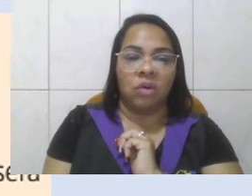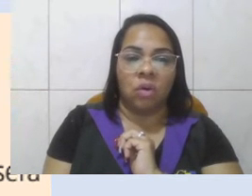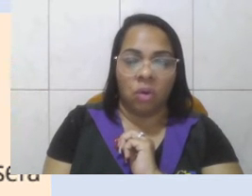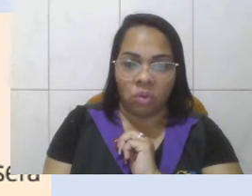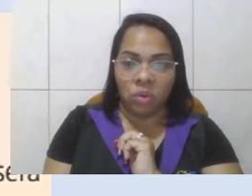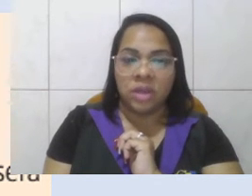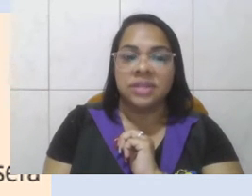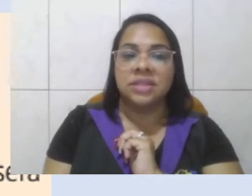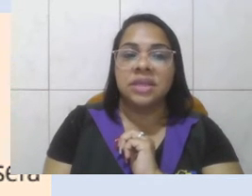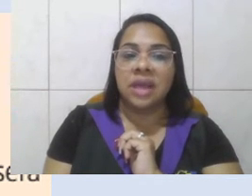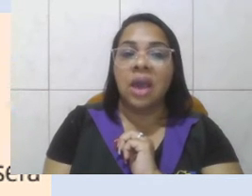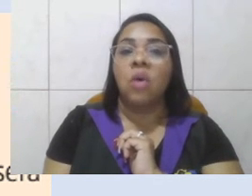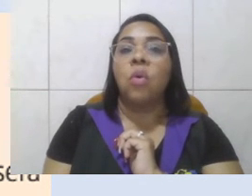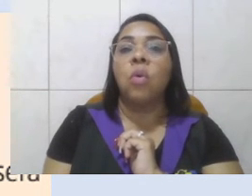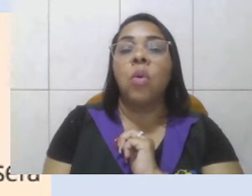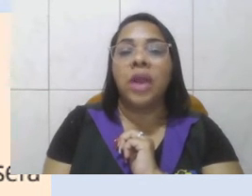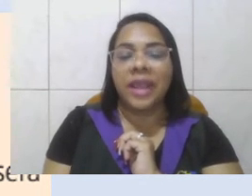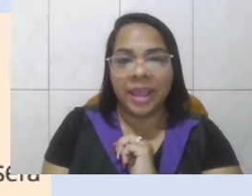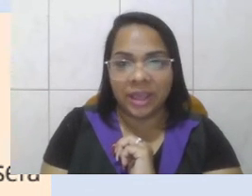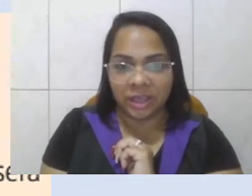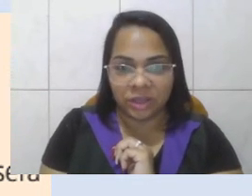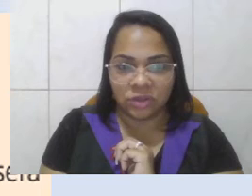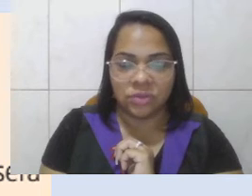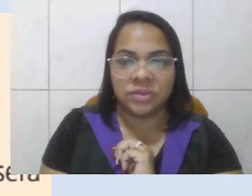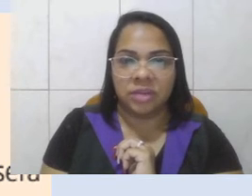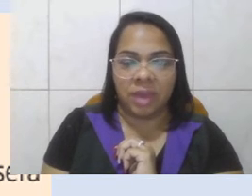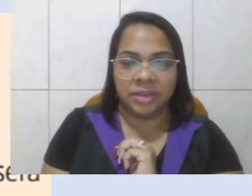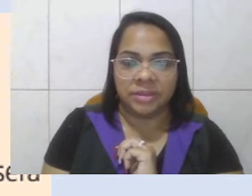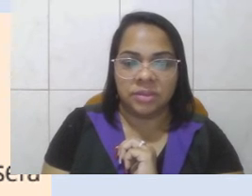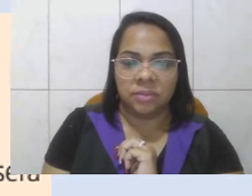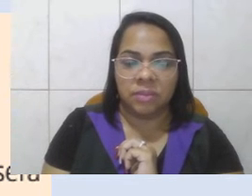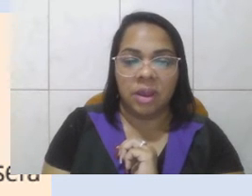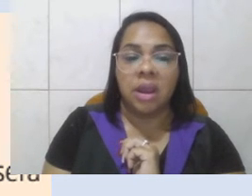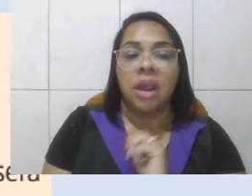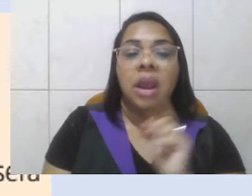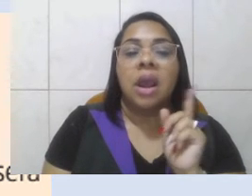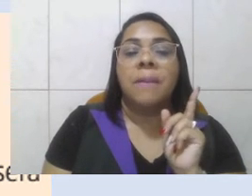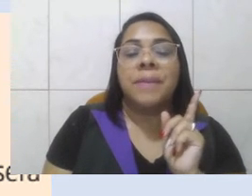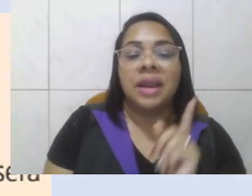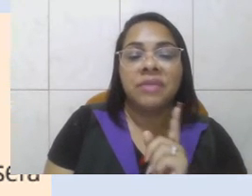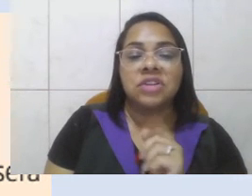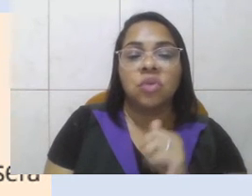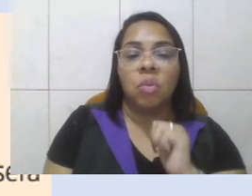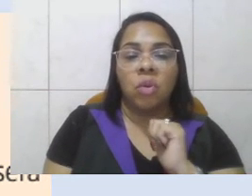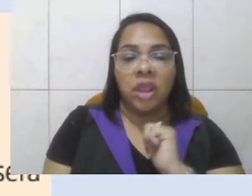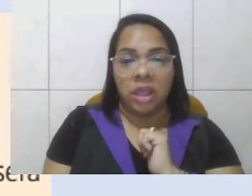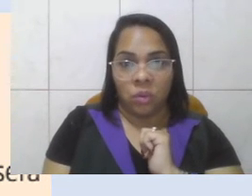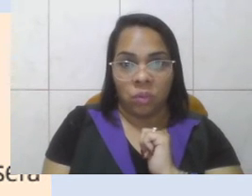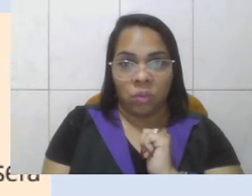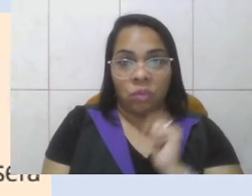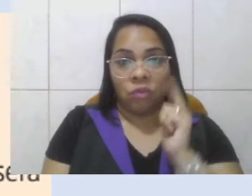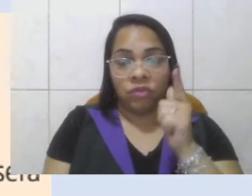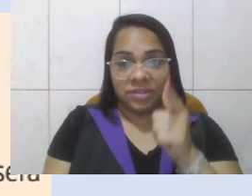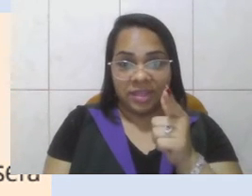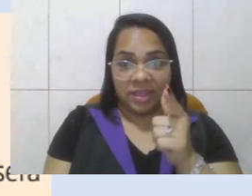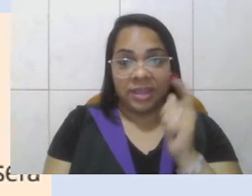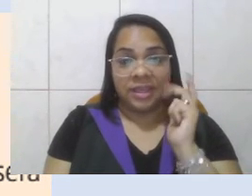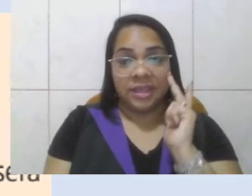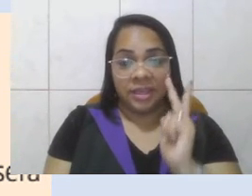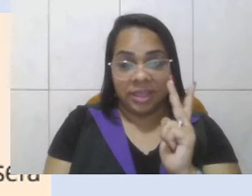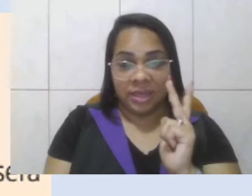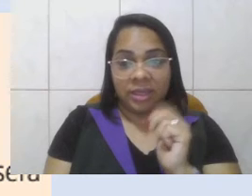ele logo será o rei dos animais. Palavras como eu,